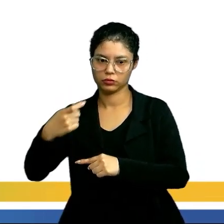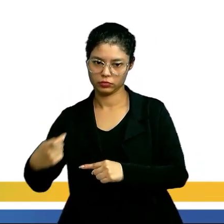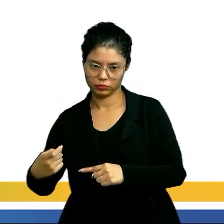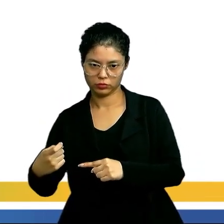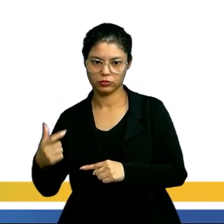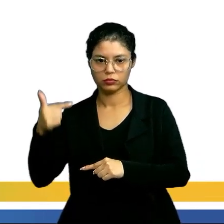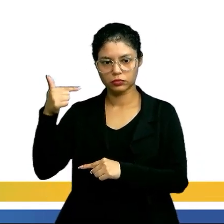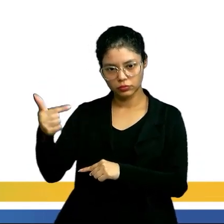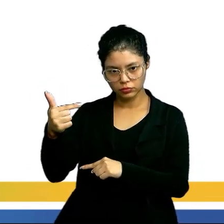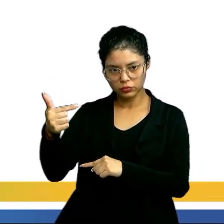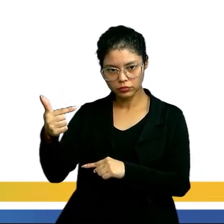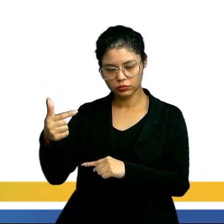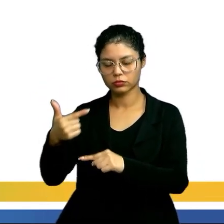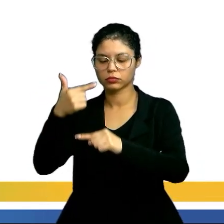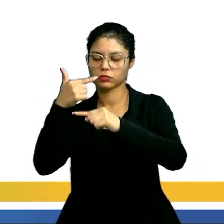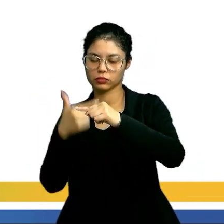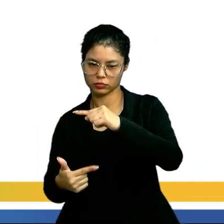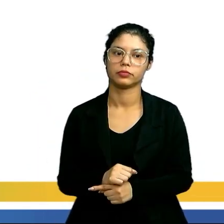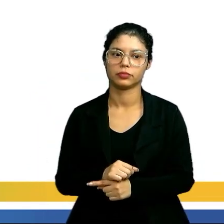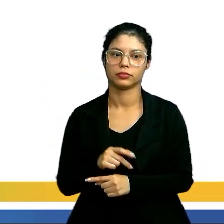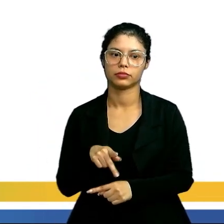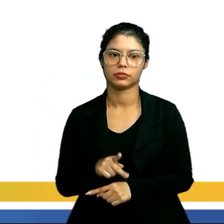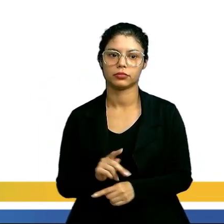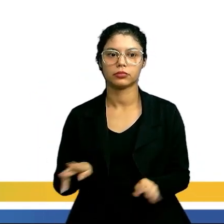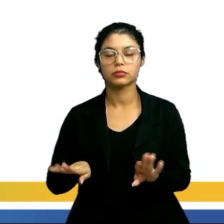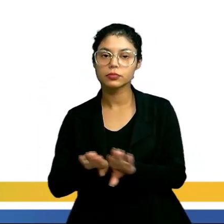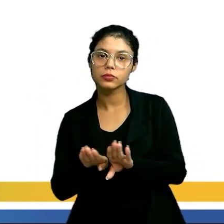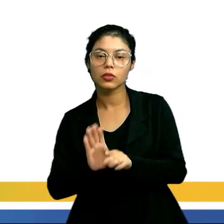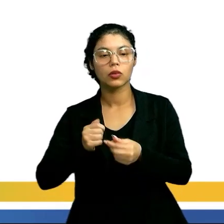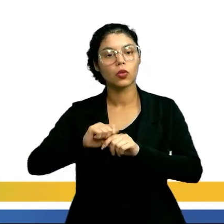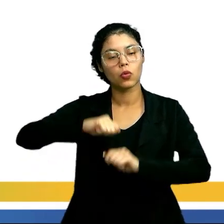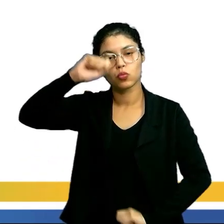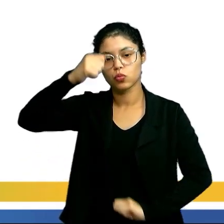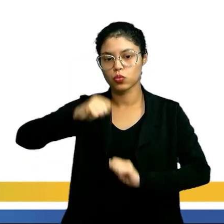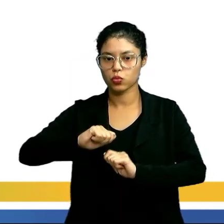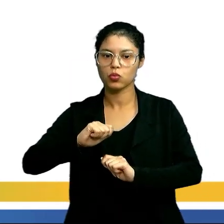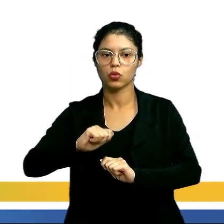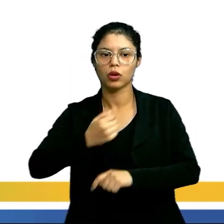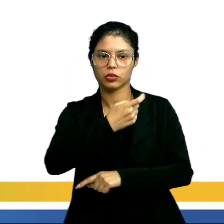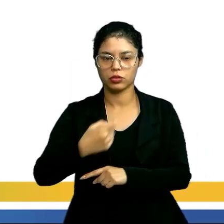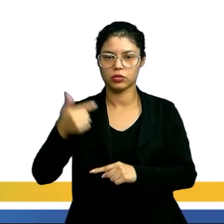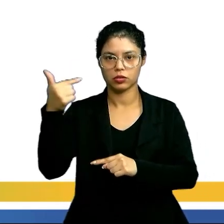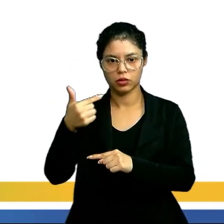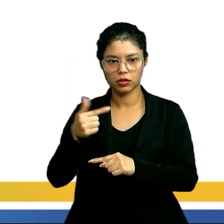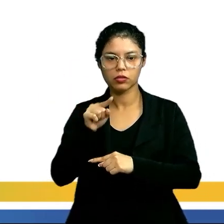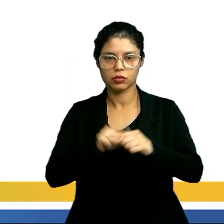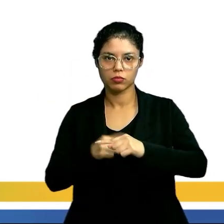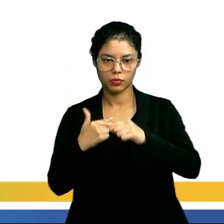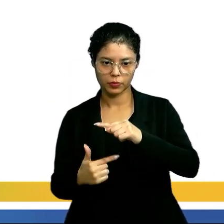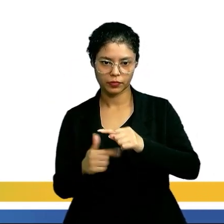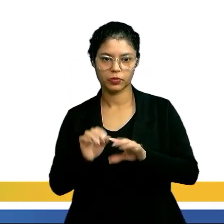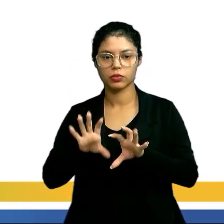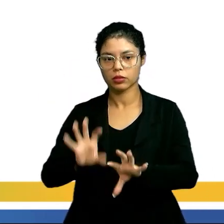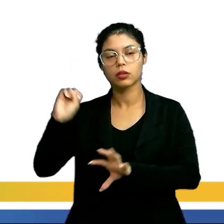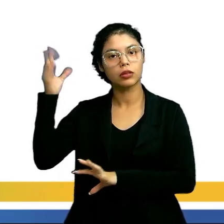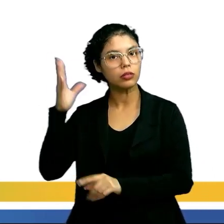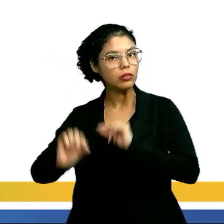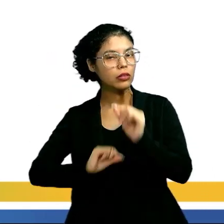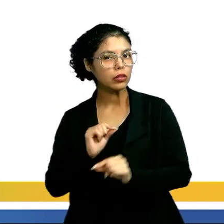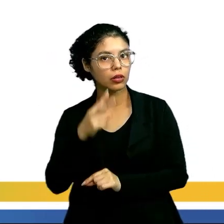a viscosidade. Então, tudo isso são exemplos de forças dissipativas. Por exemplo, imagine que você está caindo